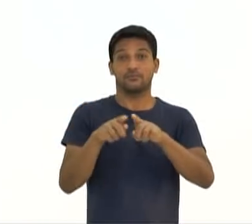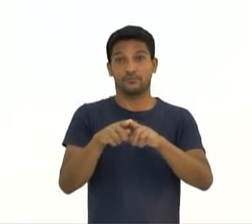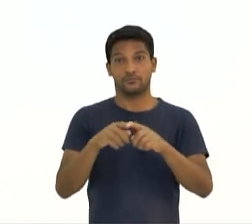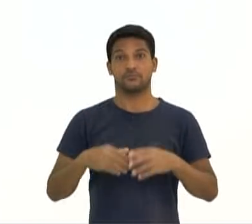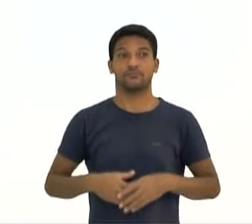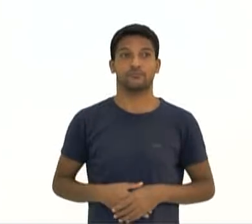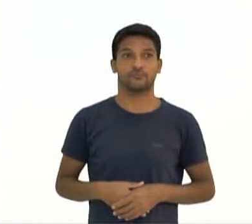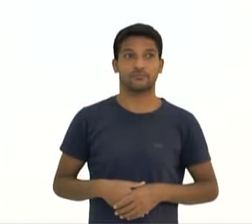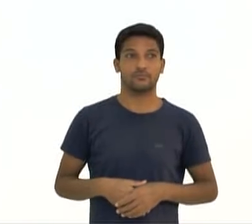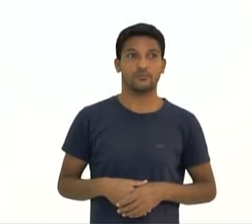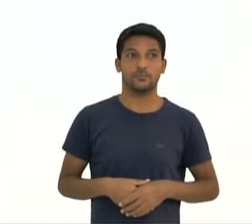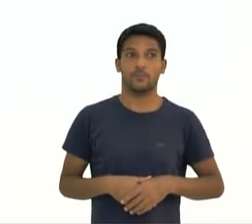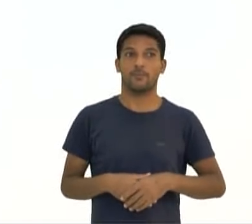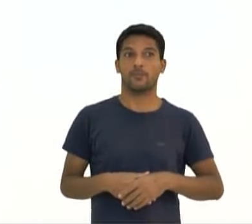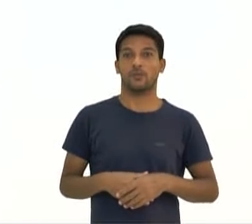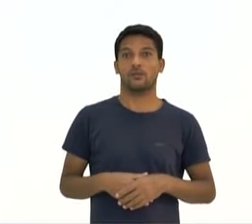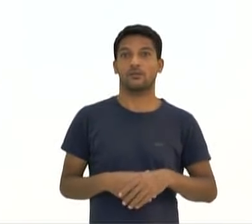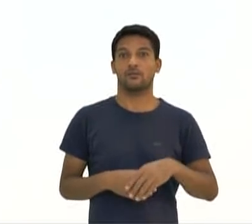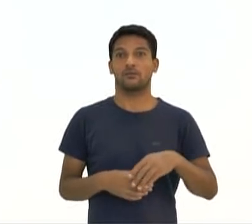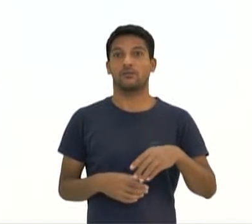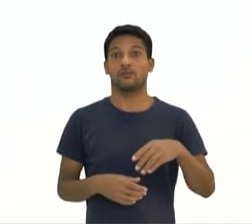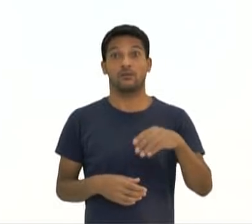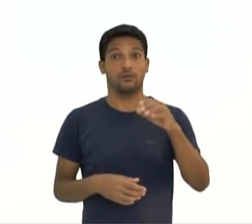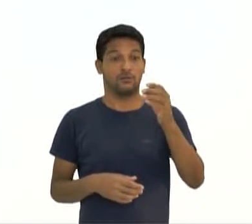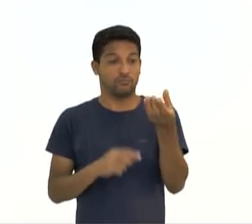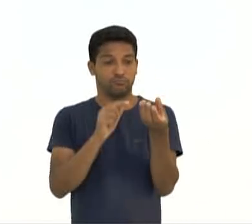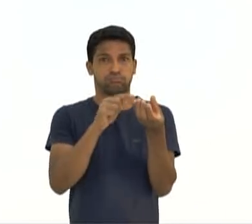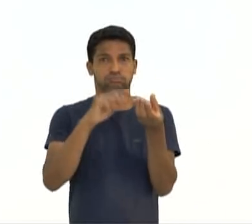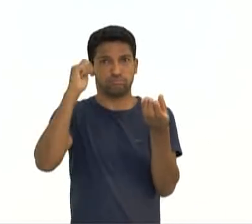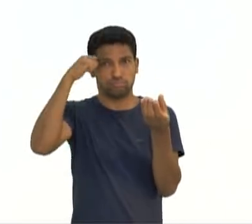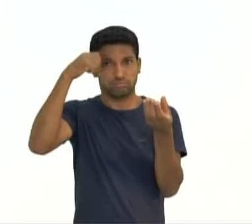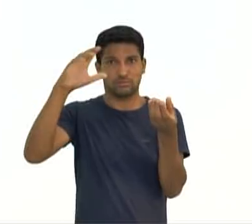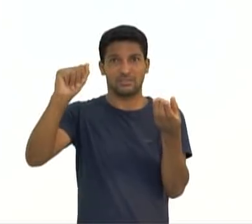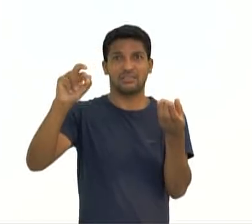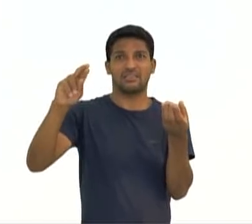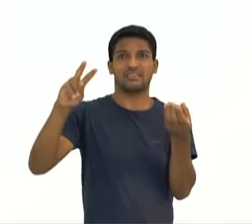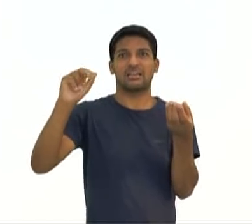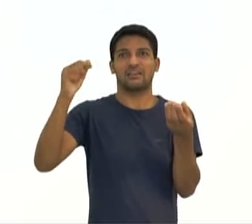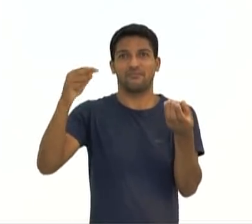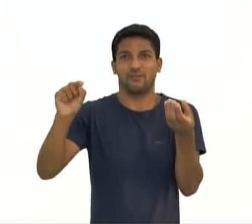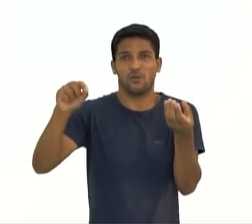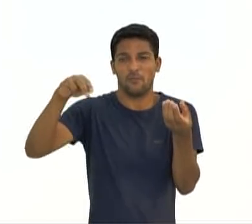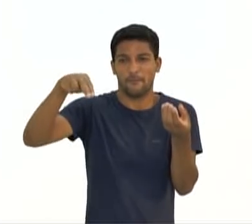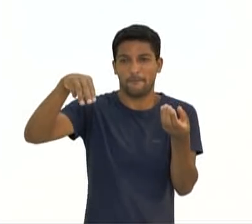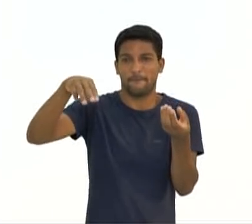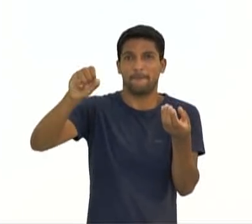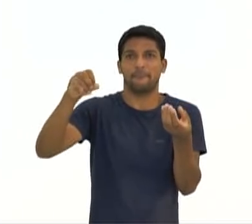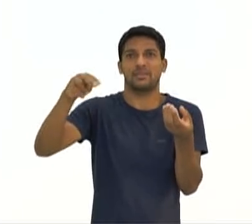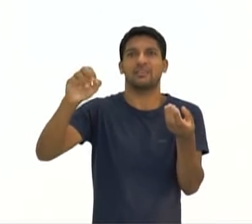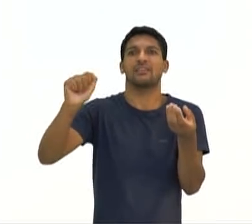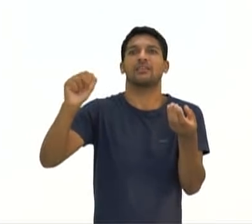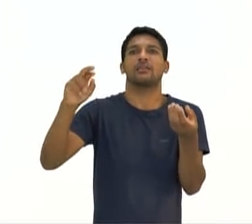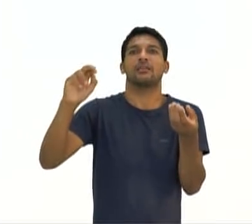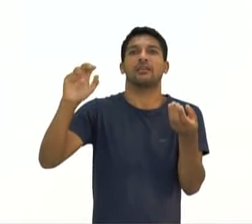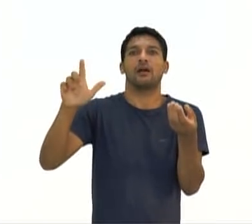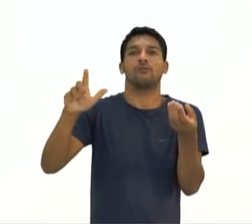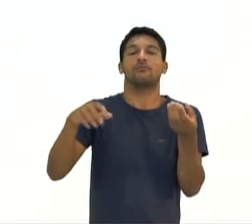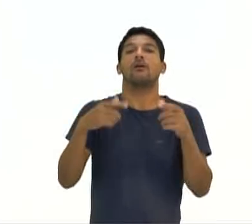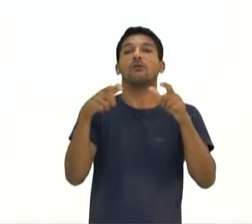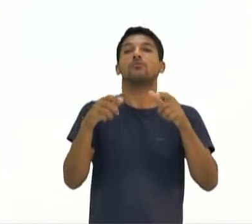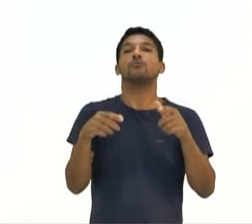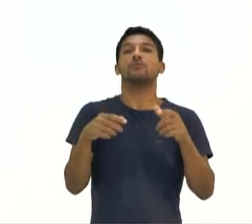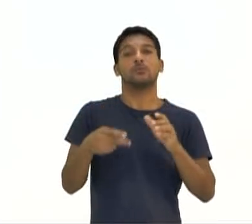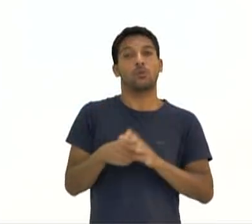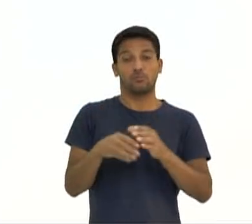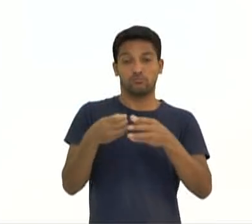carvão mineral é utilizado para produzir energia em usinas termoelétricas, como matéria-prima na produção de aço também em